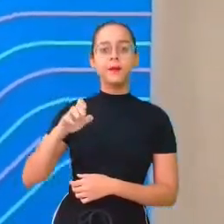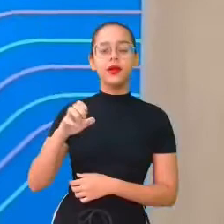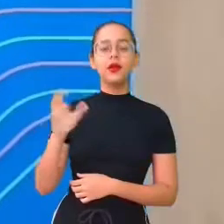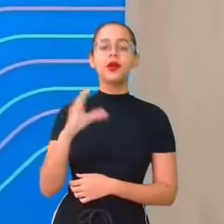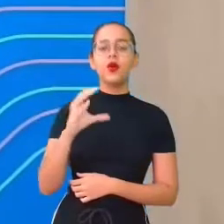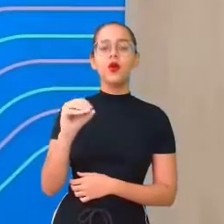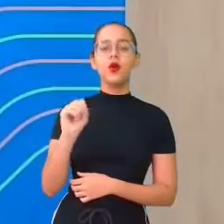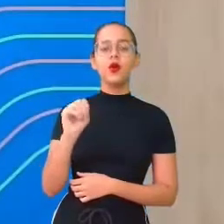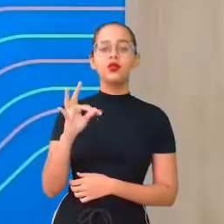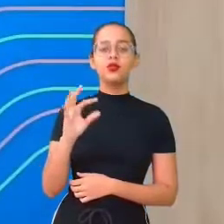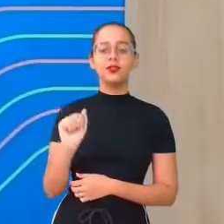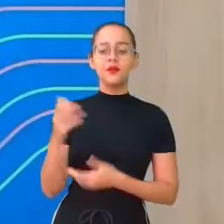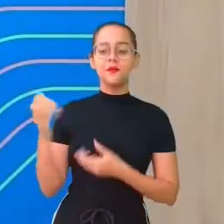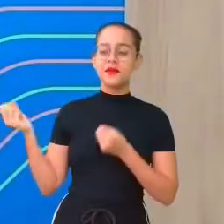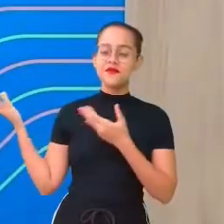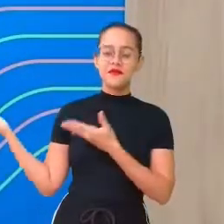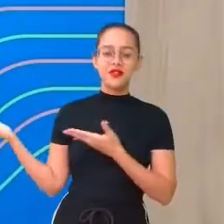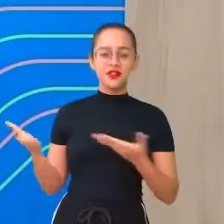bem-vindo, Felipe.